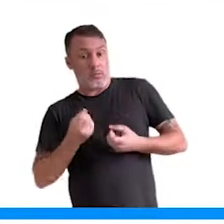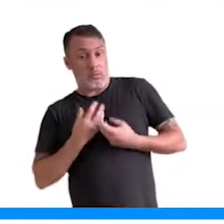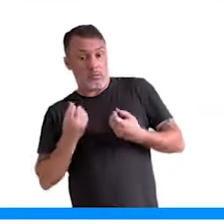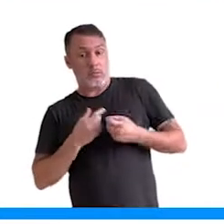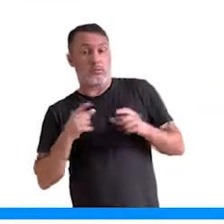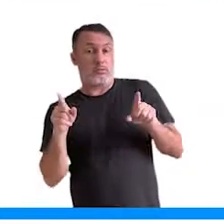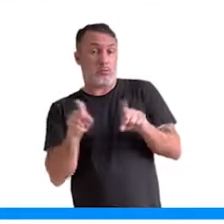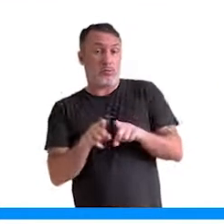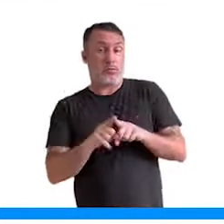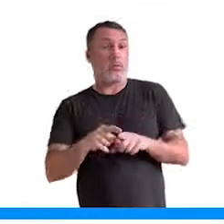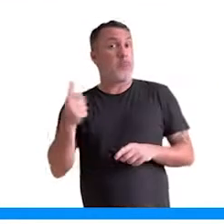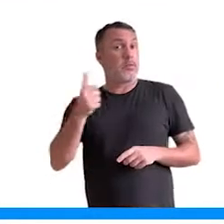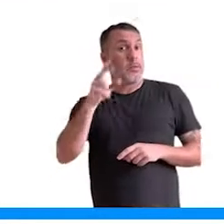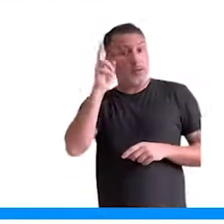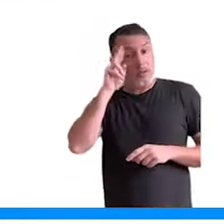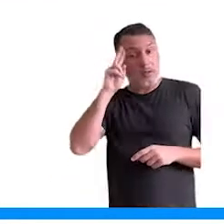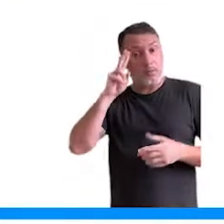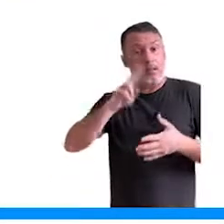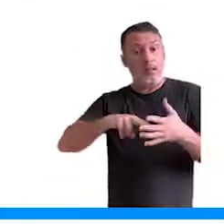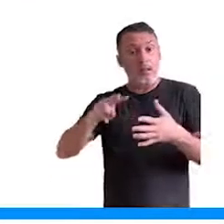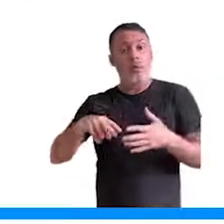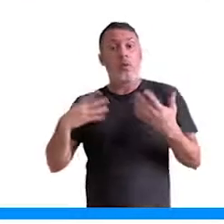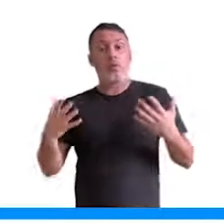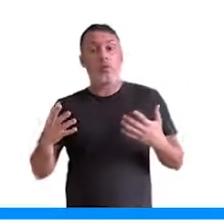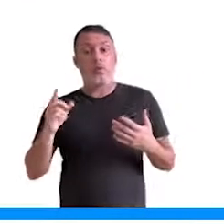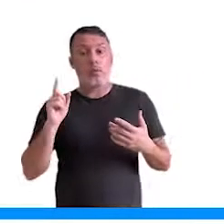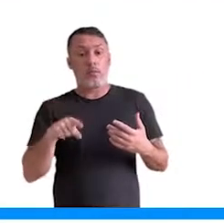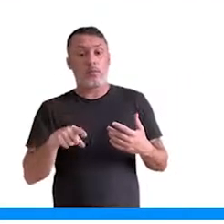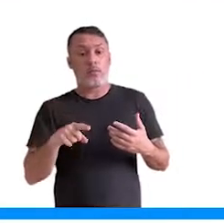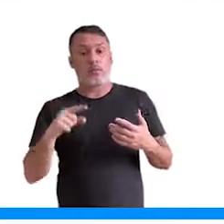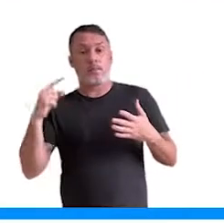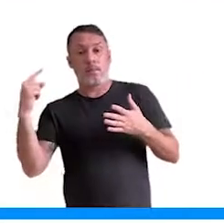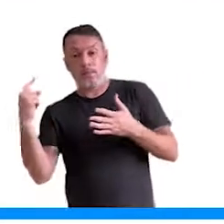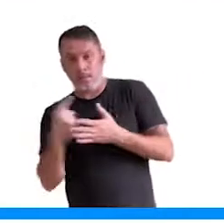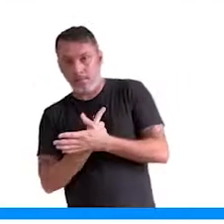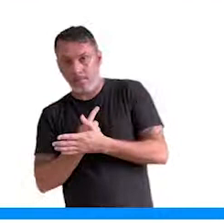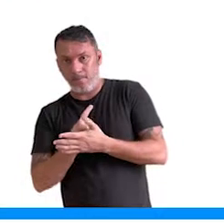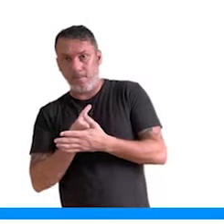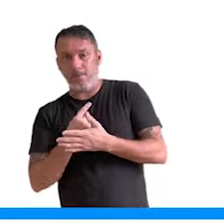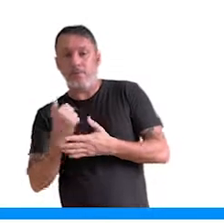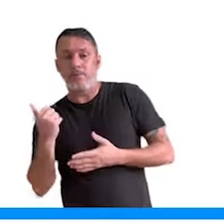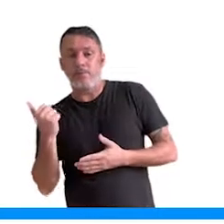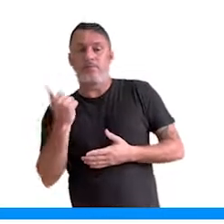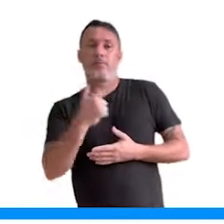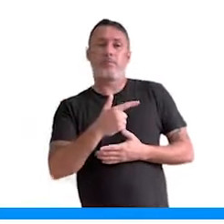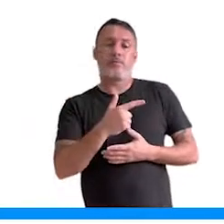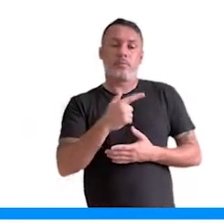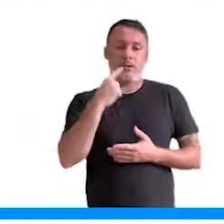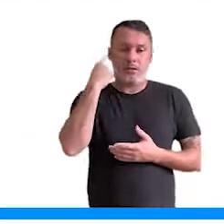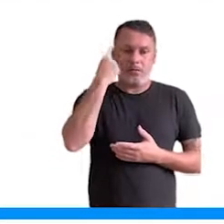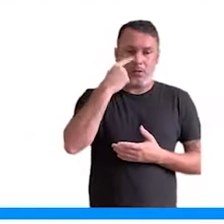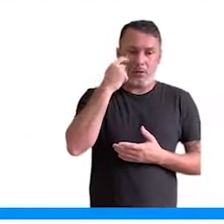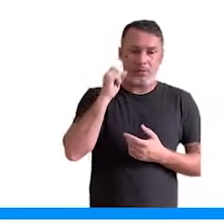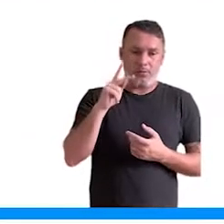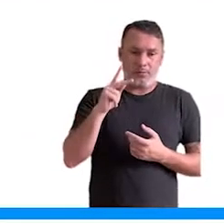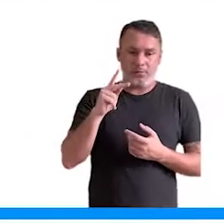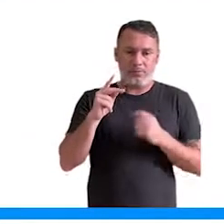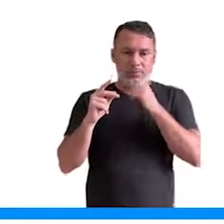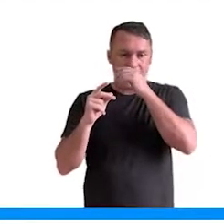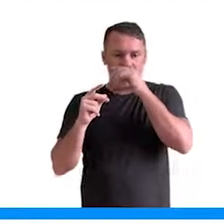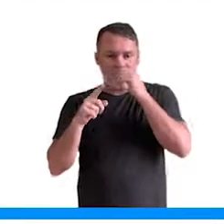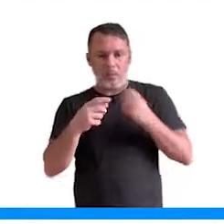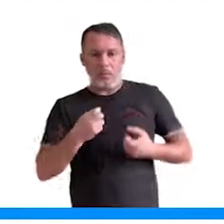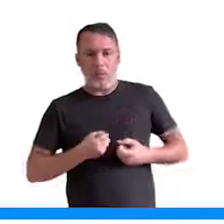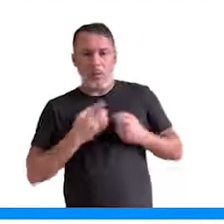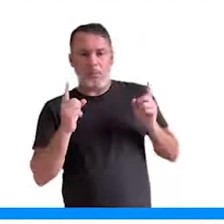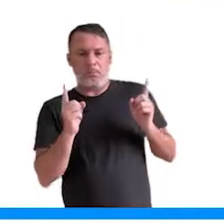poeminha também. E nós vamos primeiro ler o comando, para depois nós lermos o poeminha.